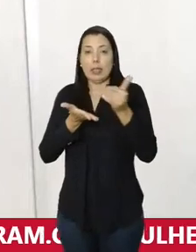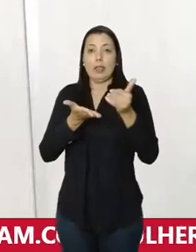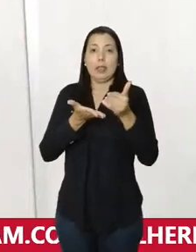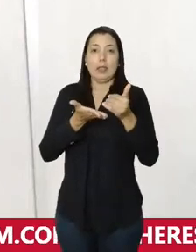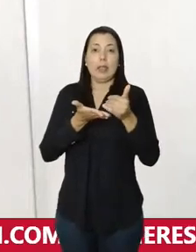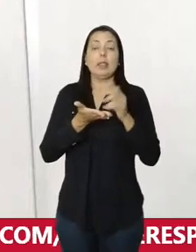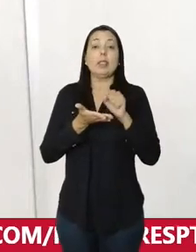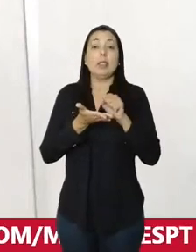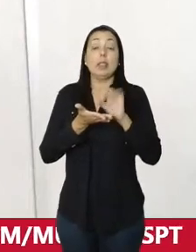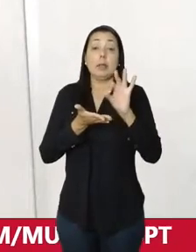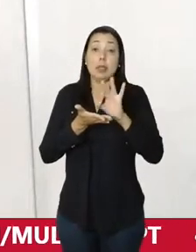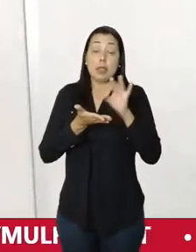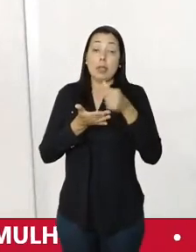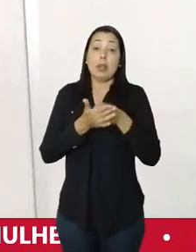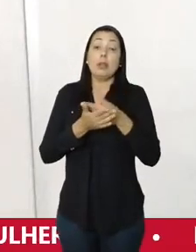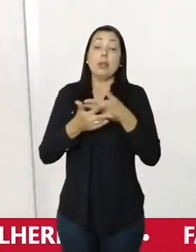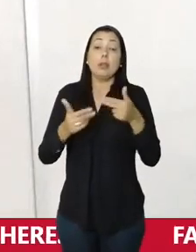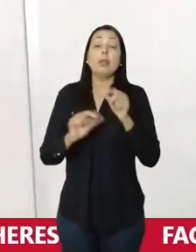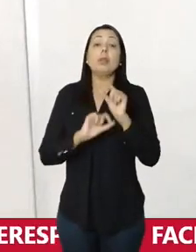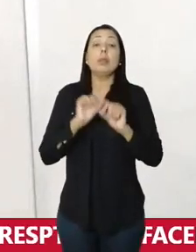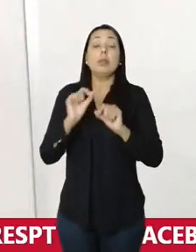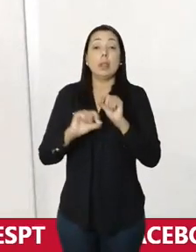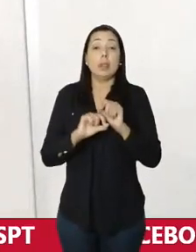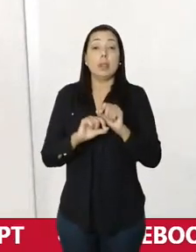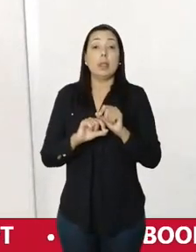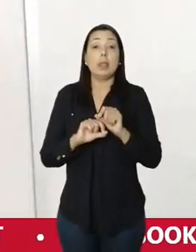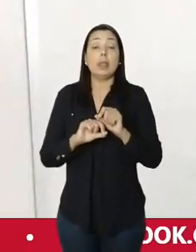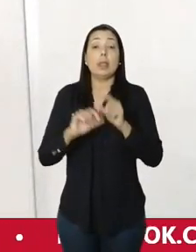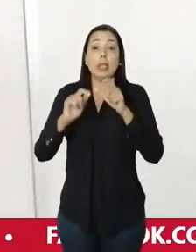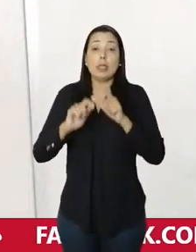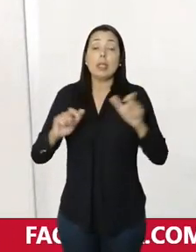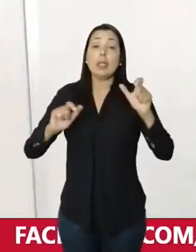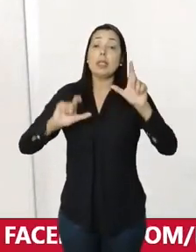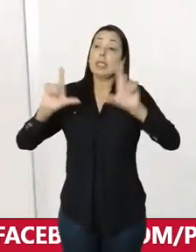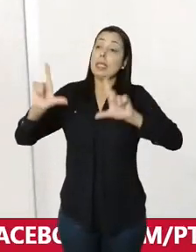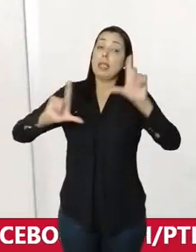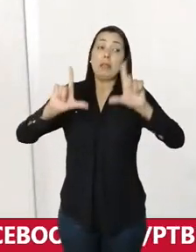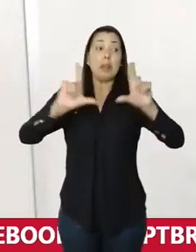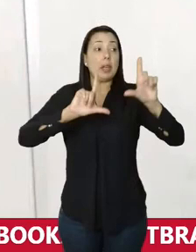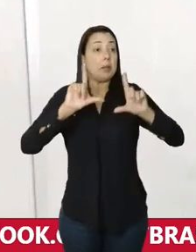cobertura parcial e sensacionalista das grandes redes de